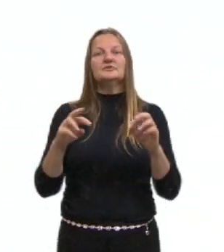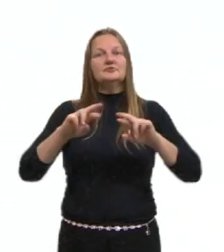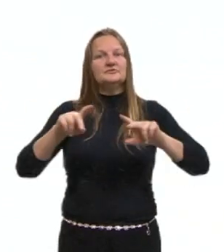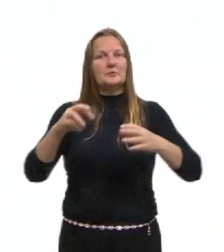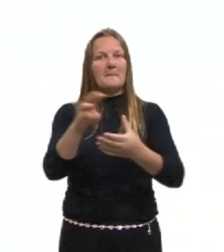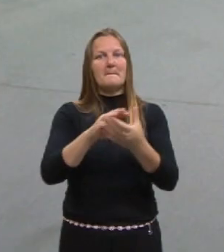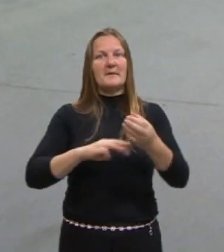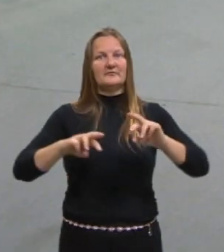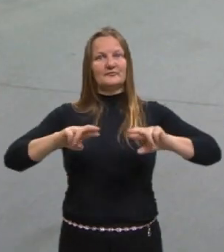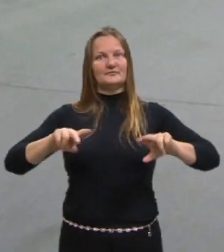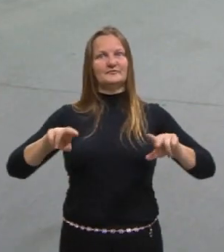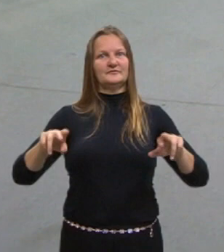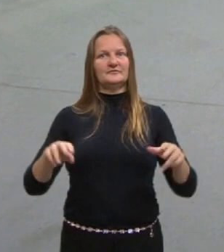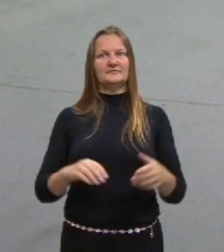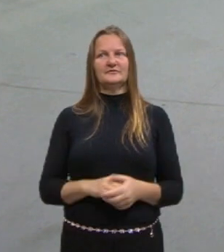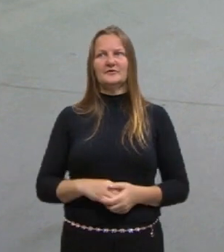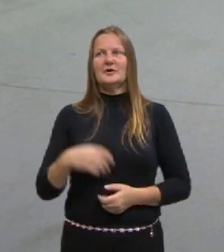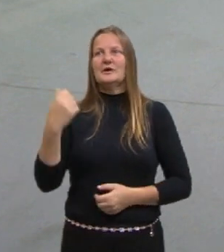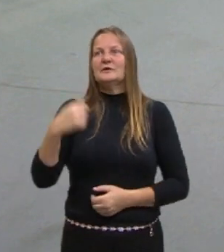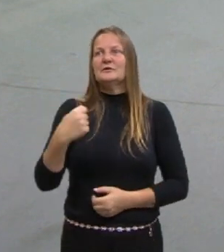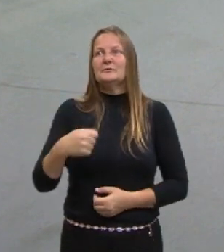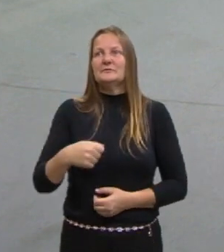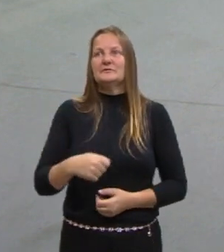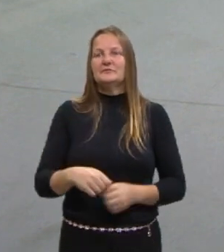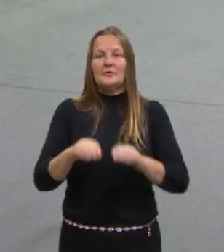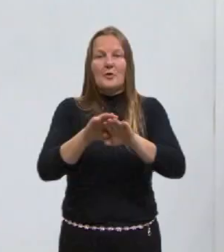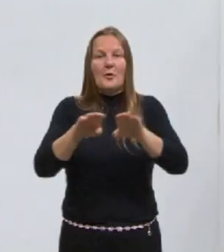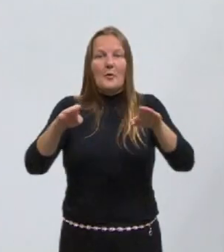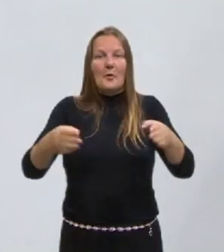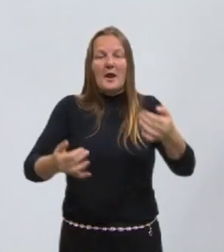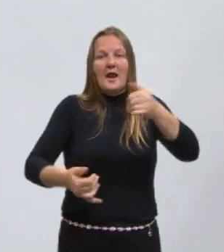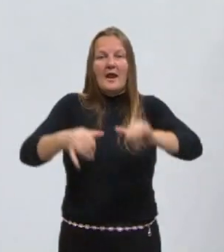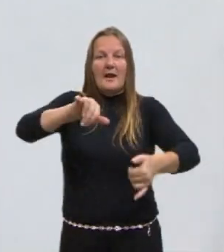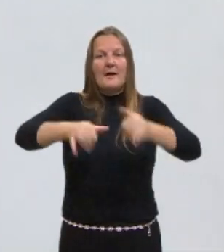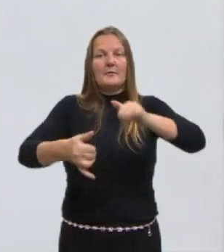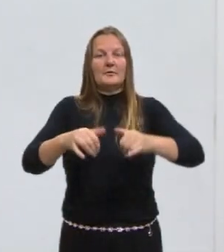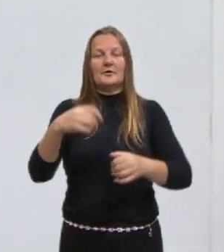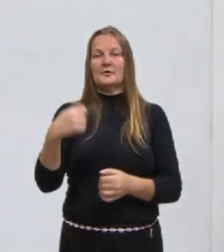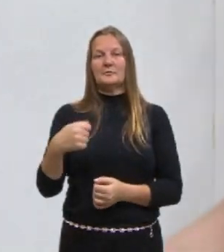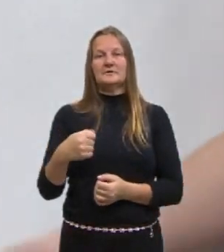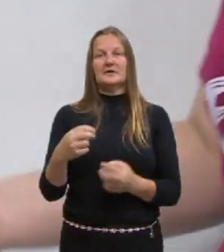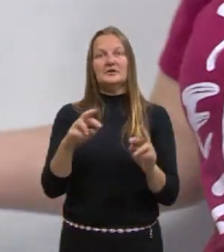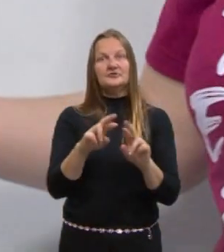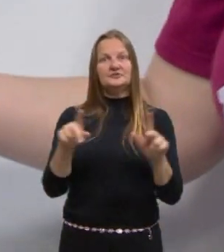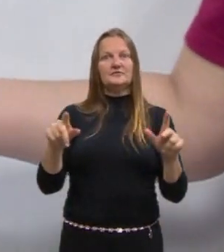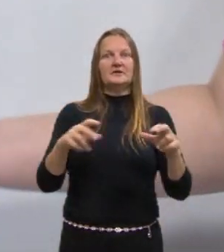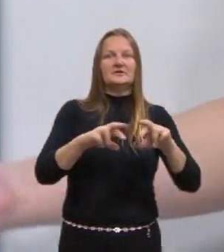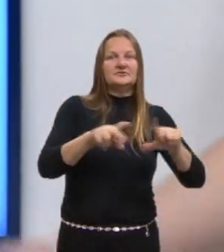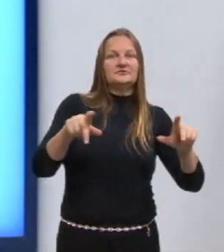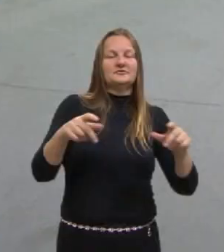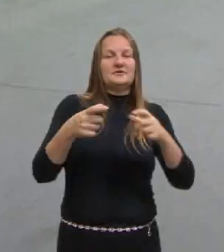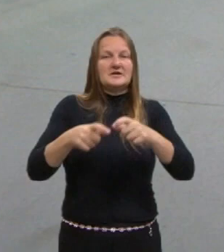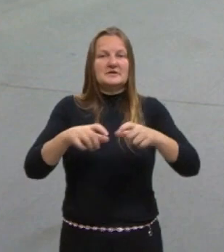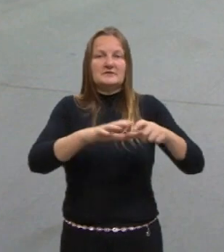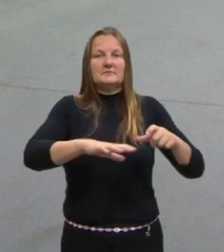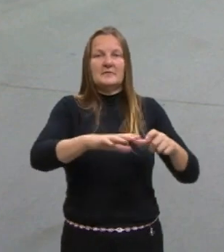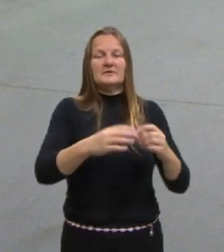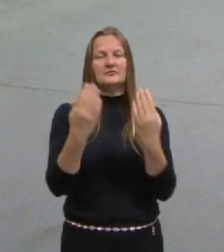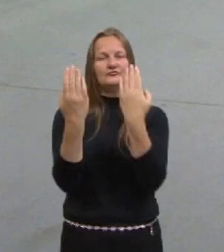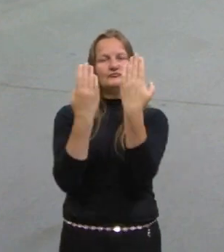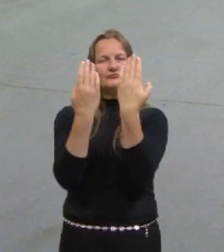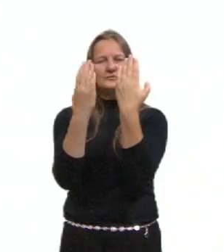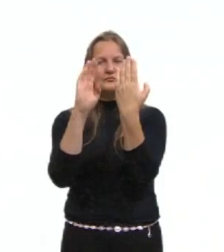pesquisas bem diferentes. E eu não preciso, né, de um laboratório, como acontece com a Camila. Então, vejam que aqui seria uma analogia,